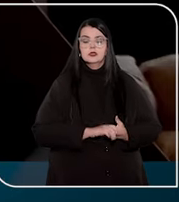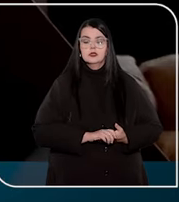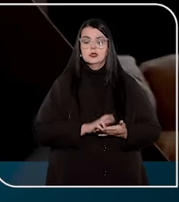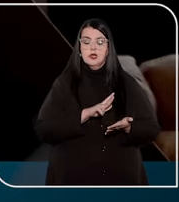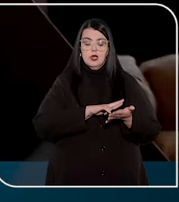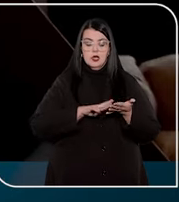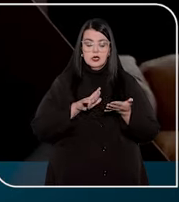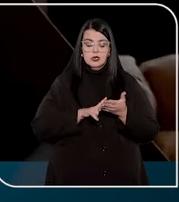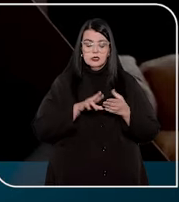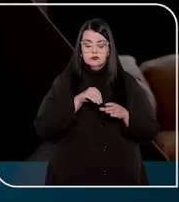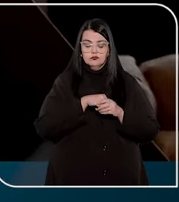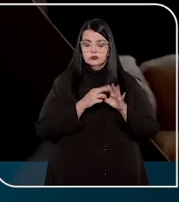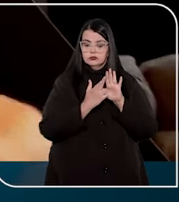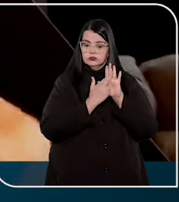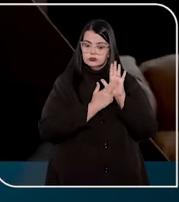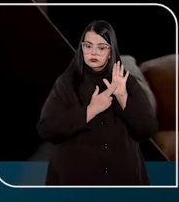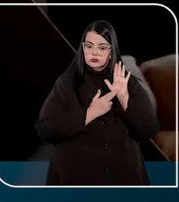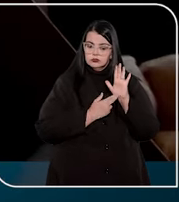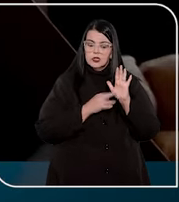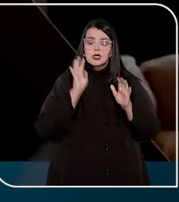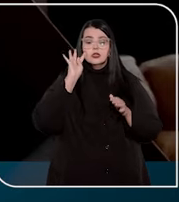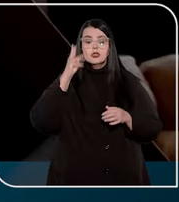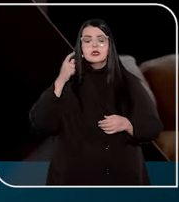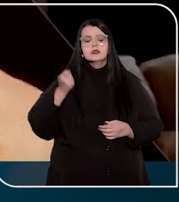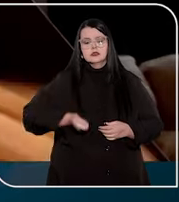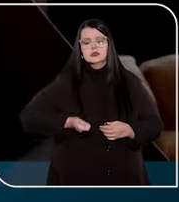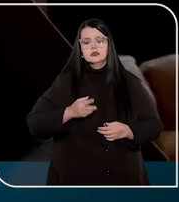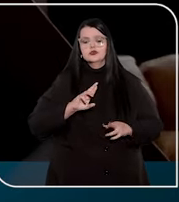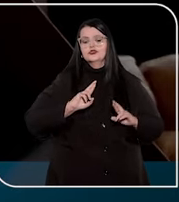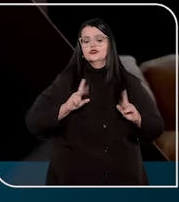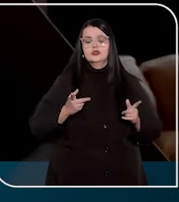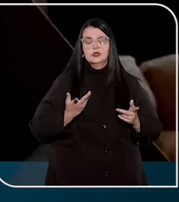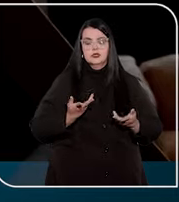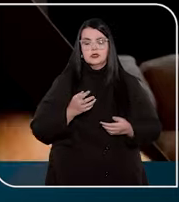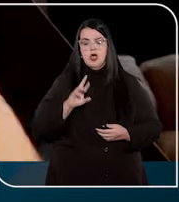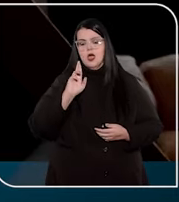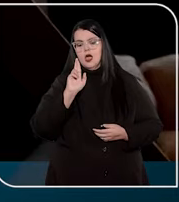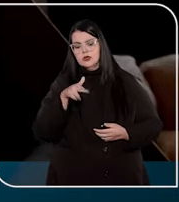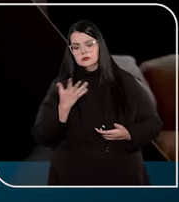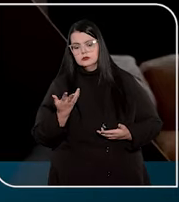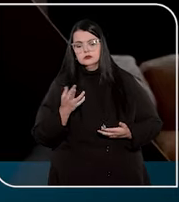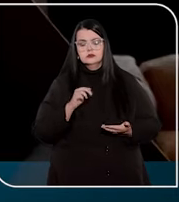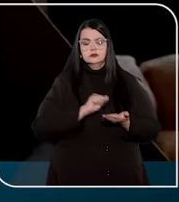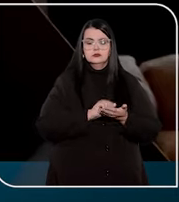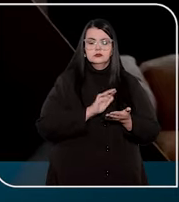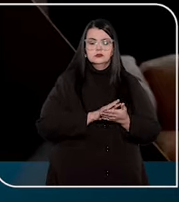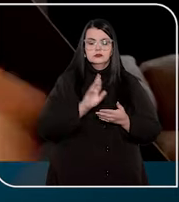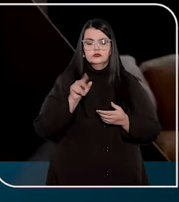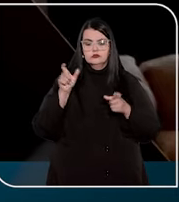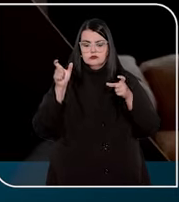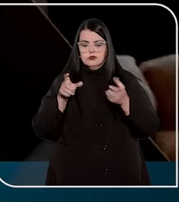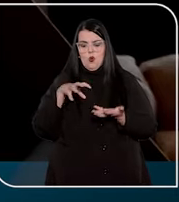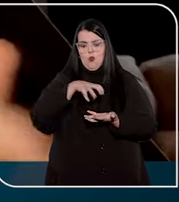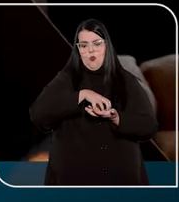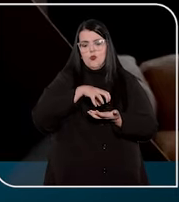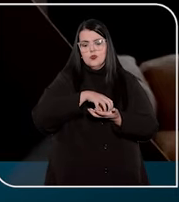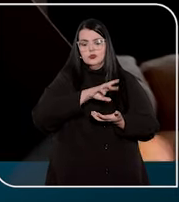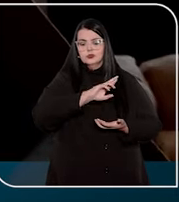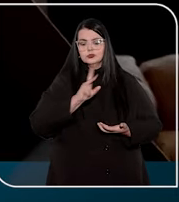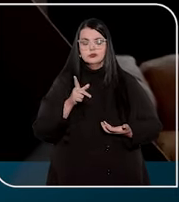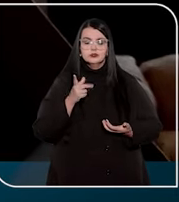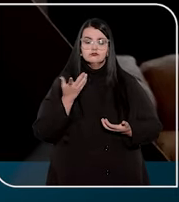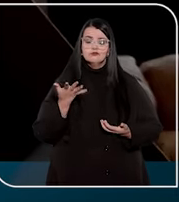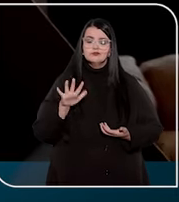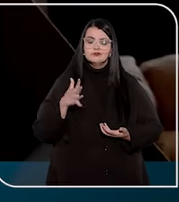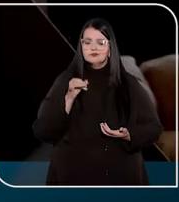interno ou regimental, porque a decisão é diferente, as razões são diferentes, dirigidas a um órgão diferente. É mais ou menos como se